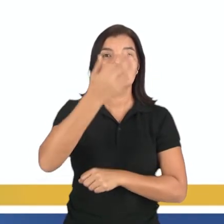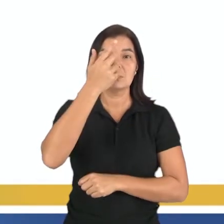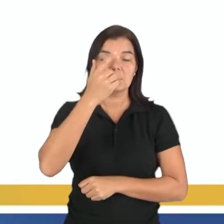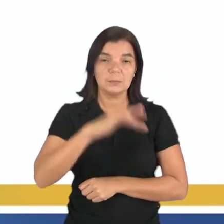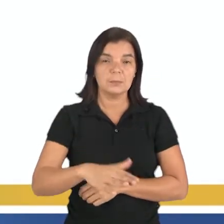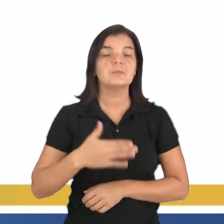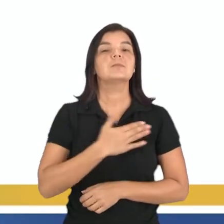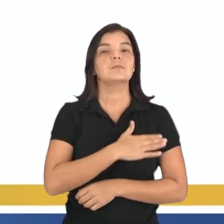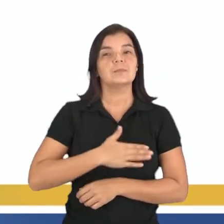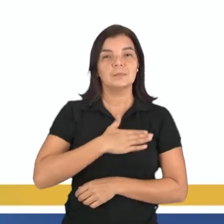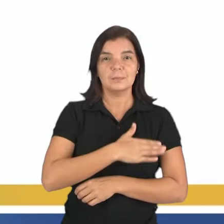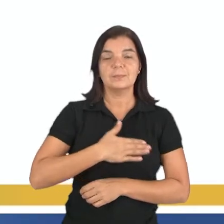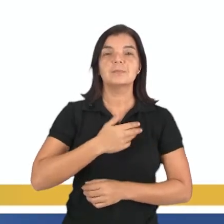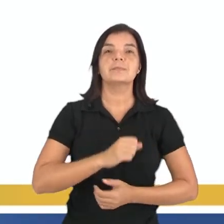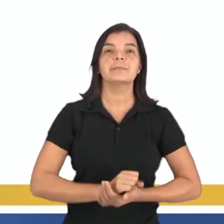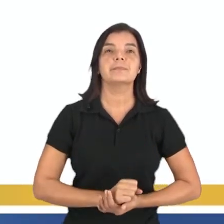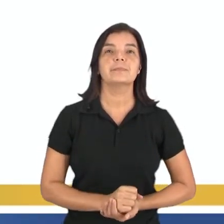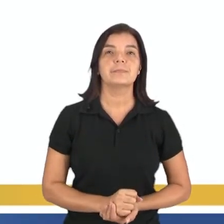se divirtam muito.